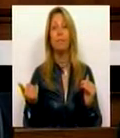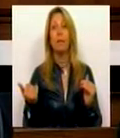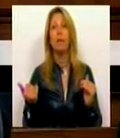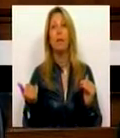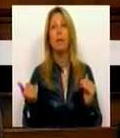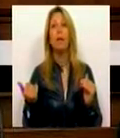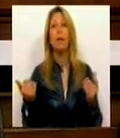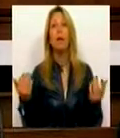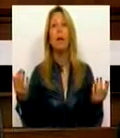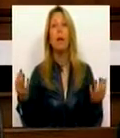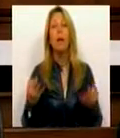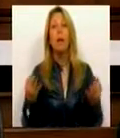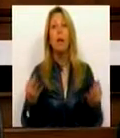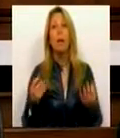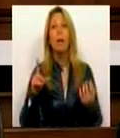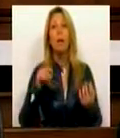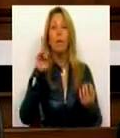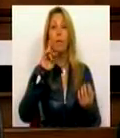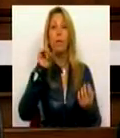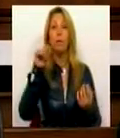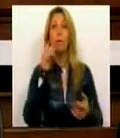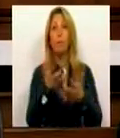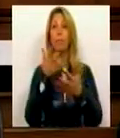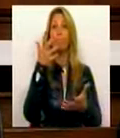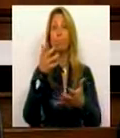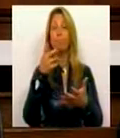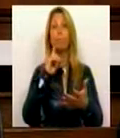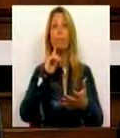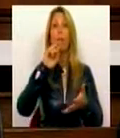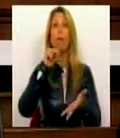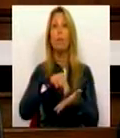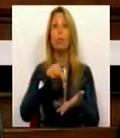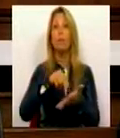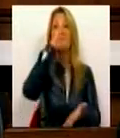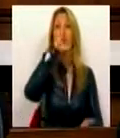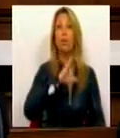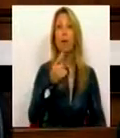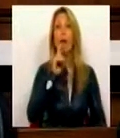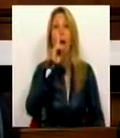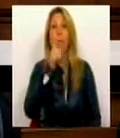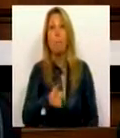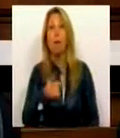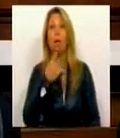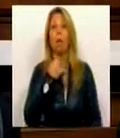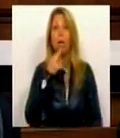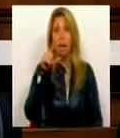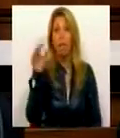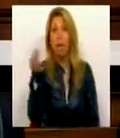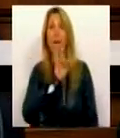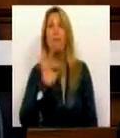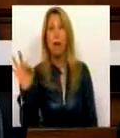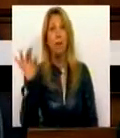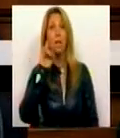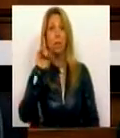também destacar a posição de Estados importantes, como a Alemanha, como o Reino Unido, como até a França, que